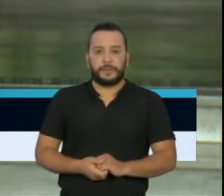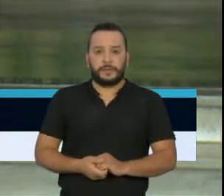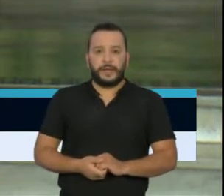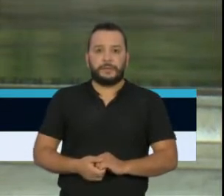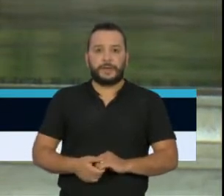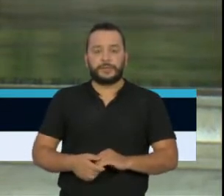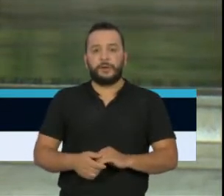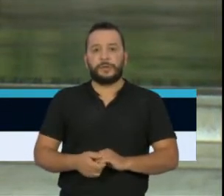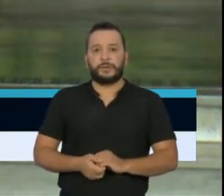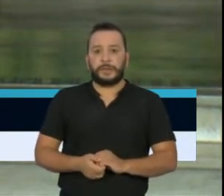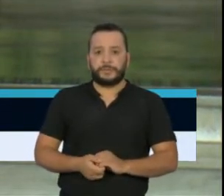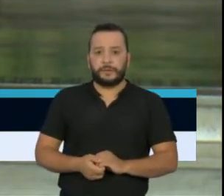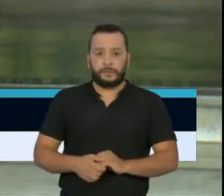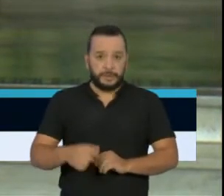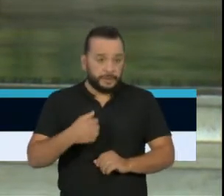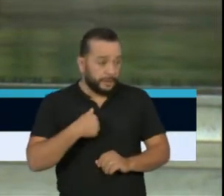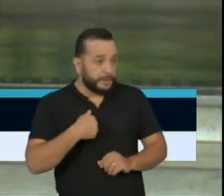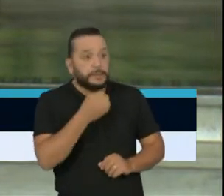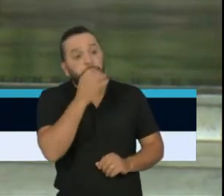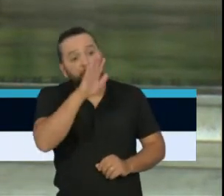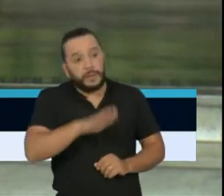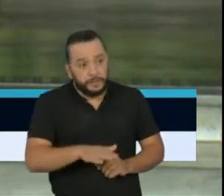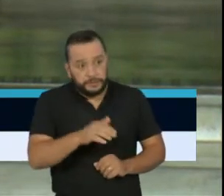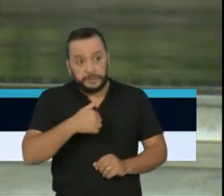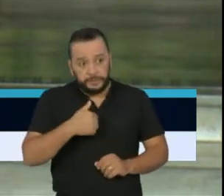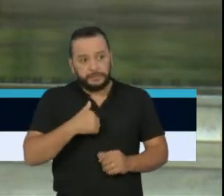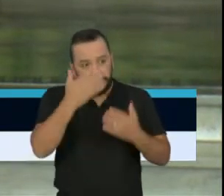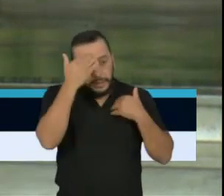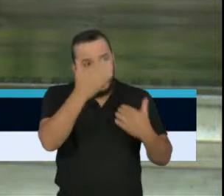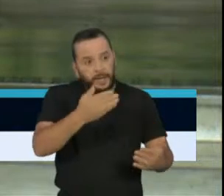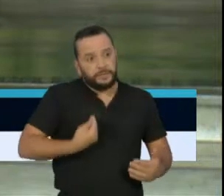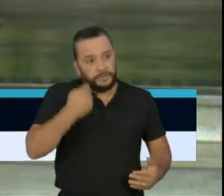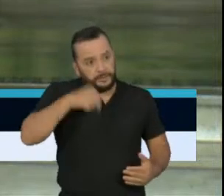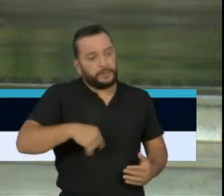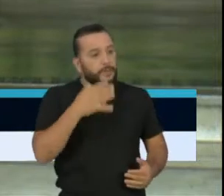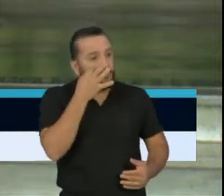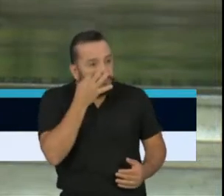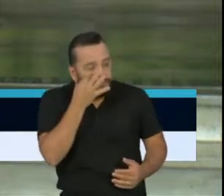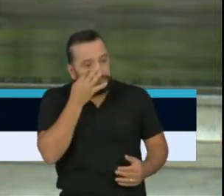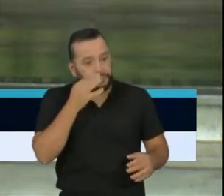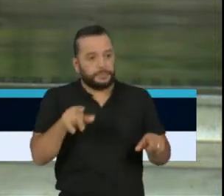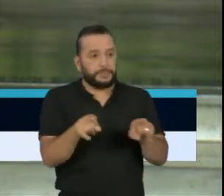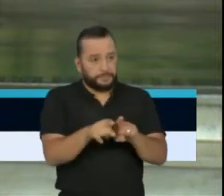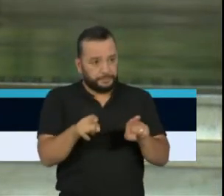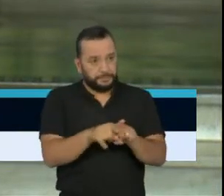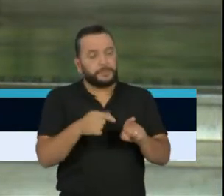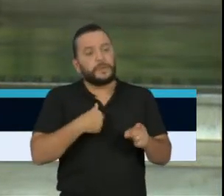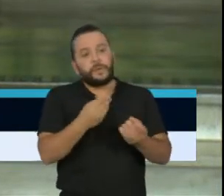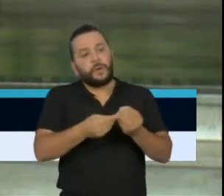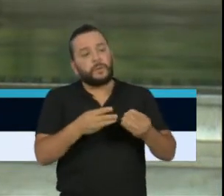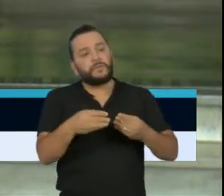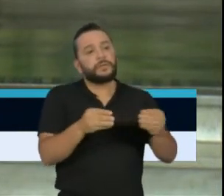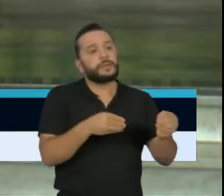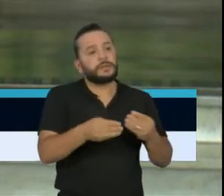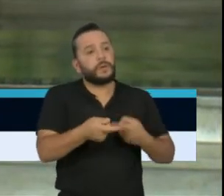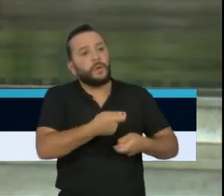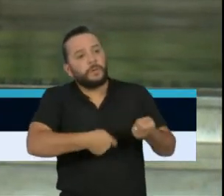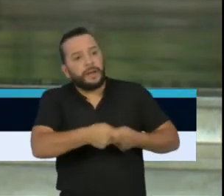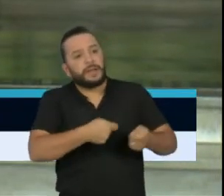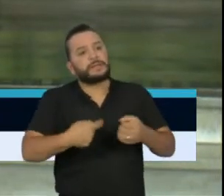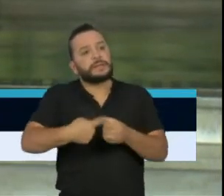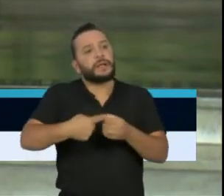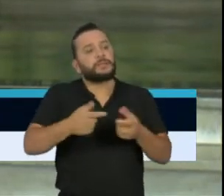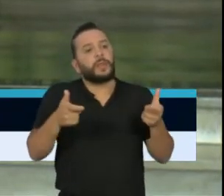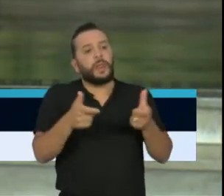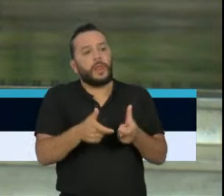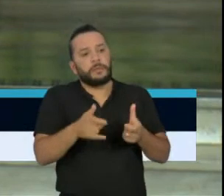também participam da coletiva. A minha pergunta é justamente isso, sobre a flexibilização do comércio em algumas cidades menores. Eu